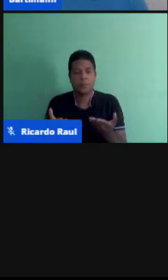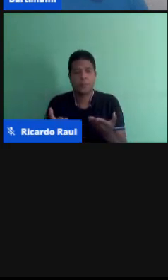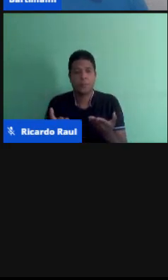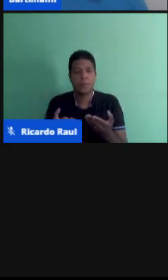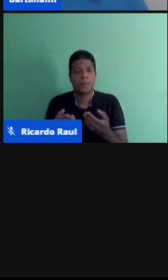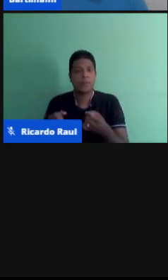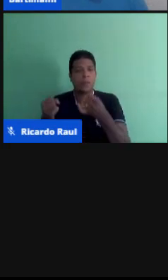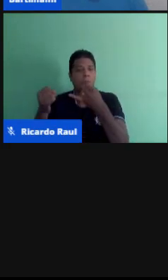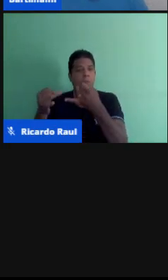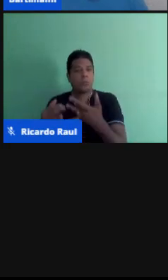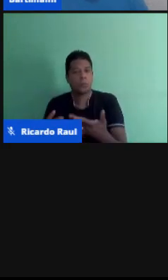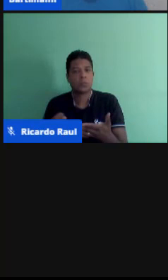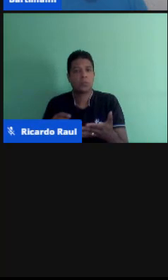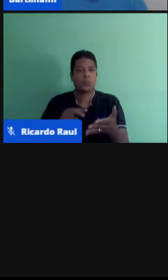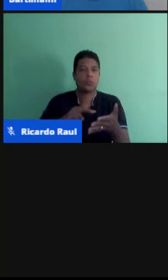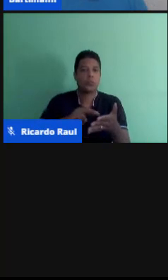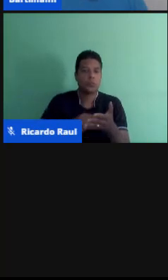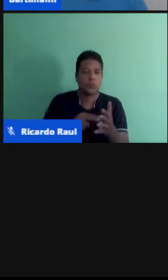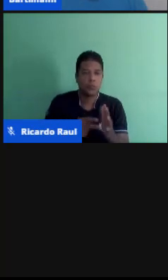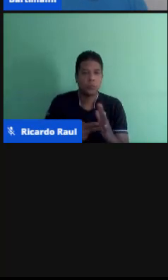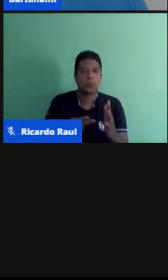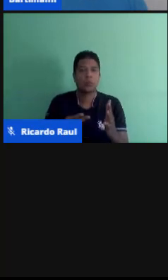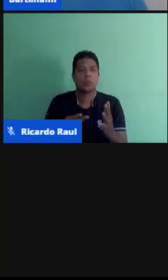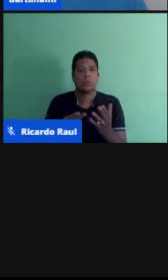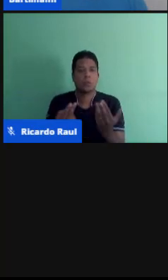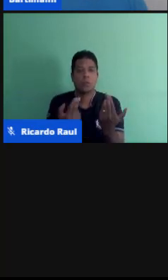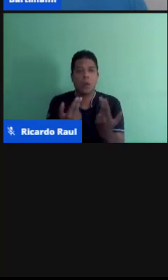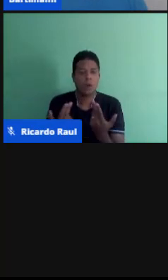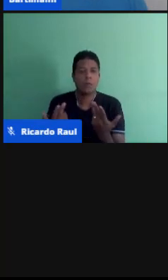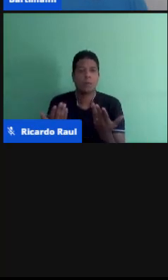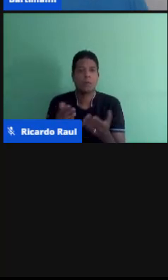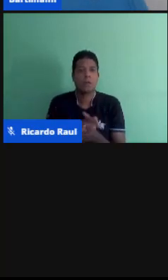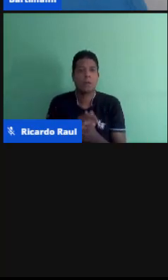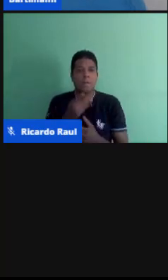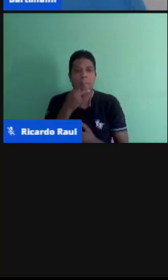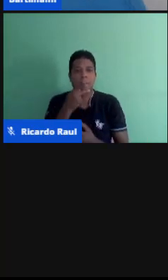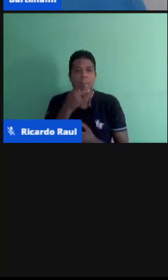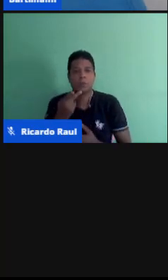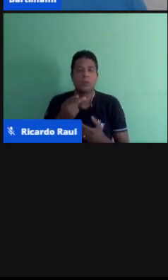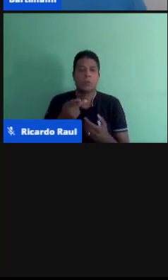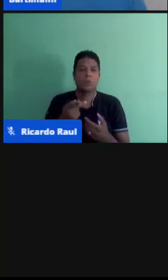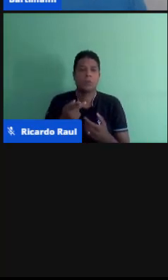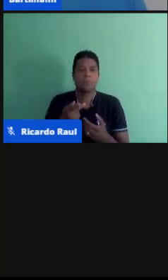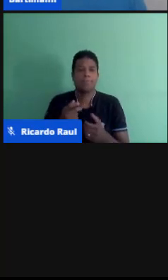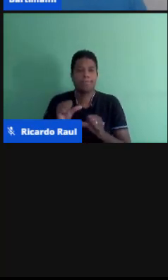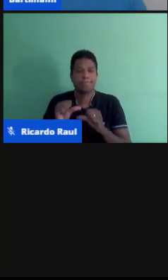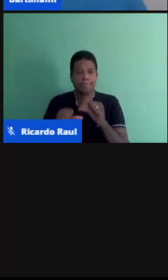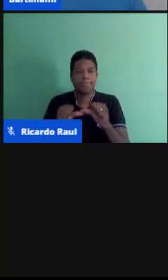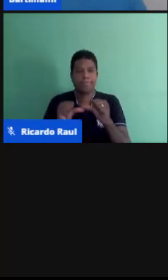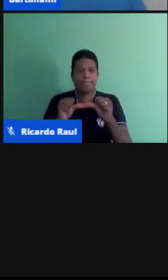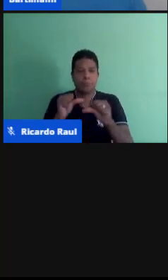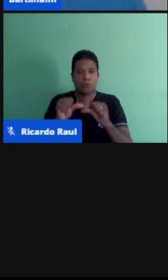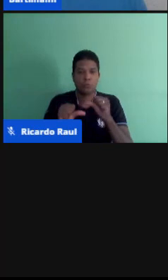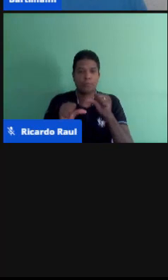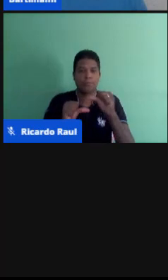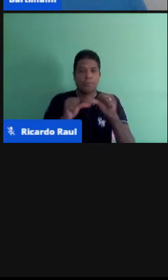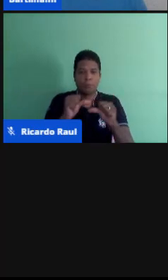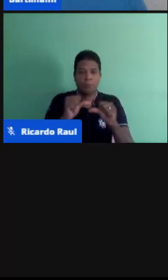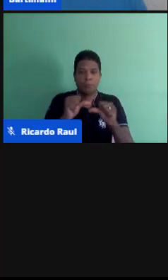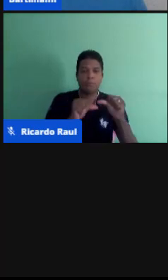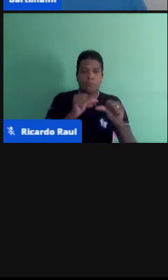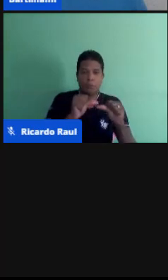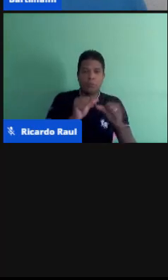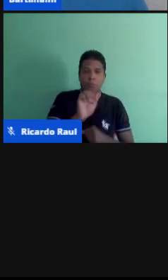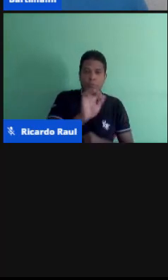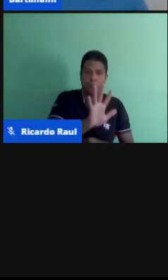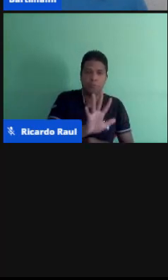isso como sinônimo, só para que vocês entendam que aqui nós estamos falando das modificações ou das alterações na